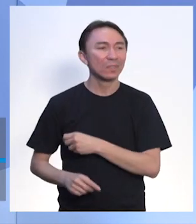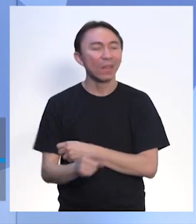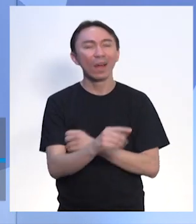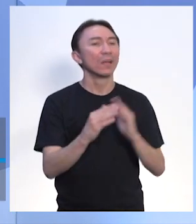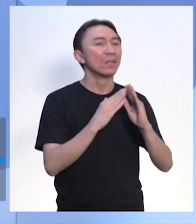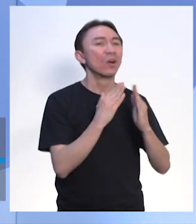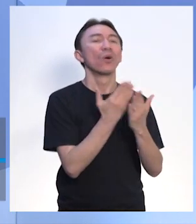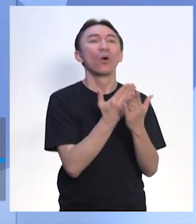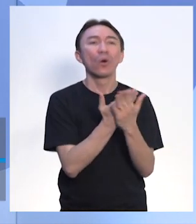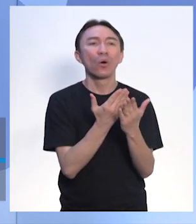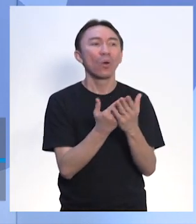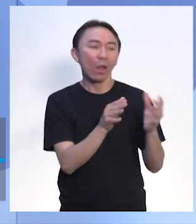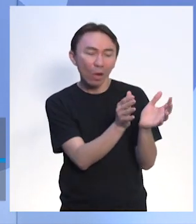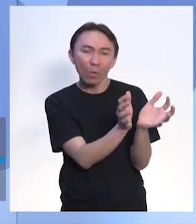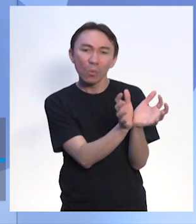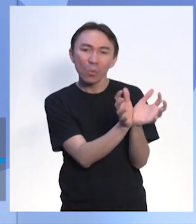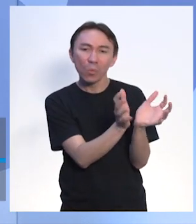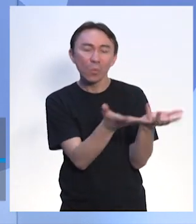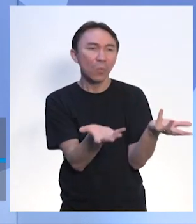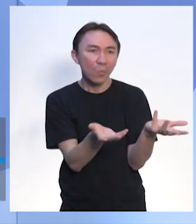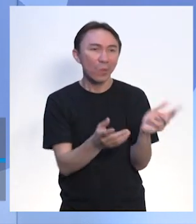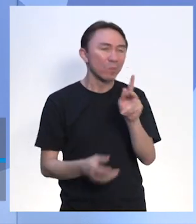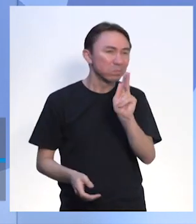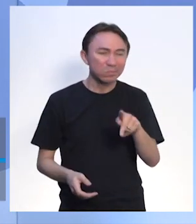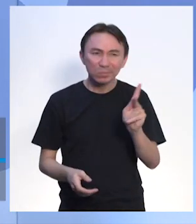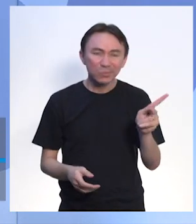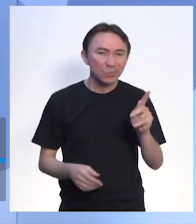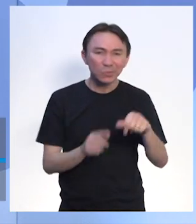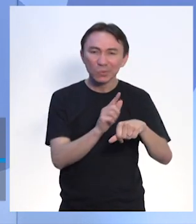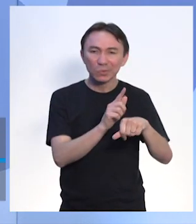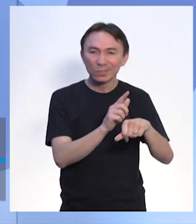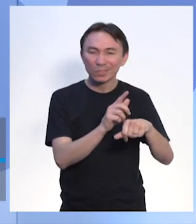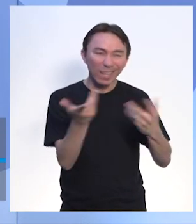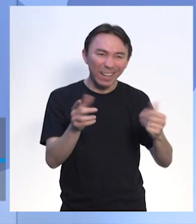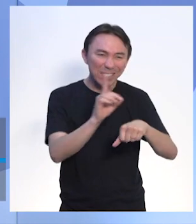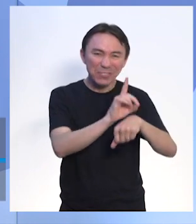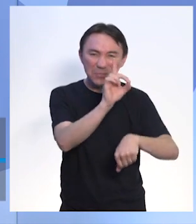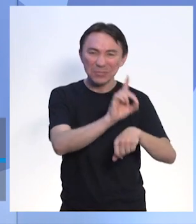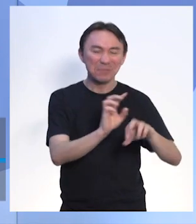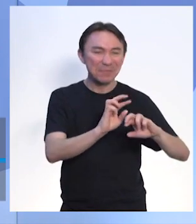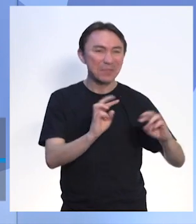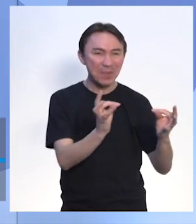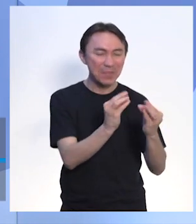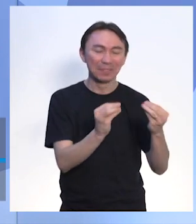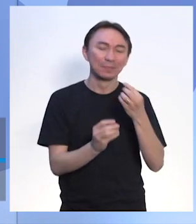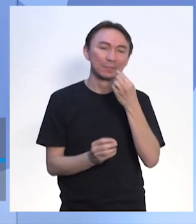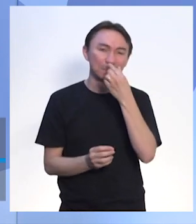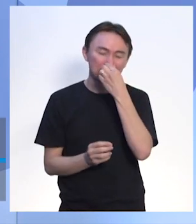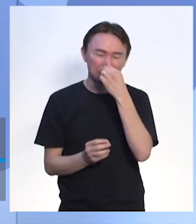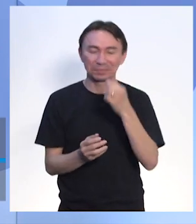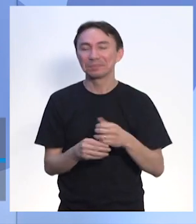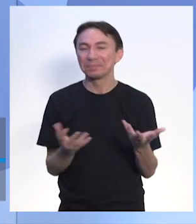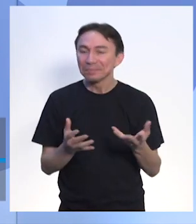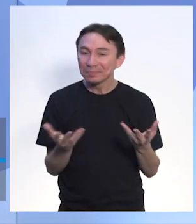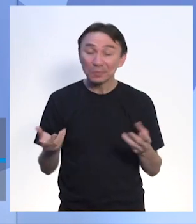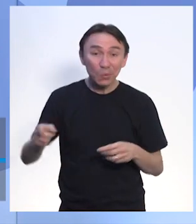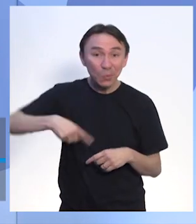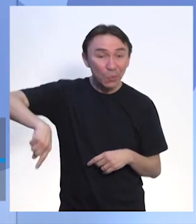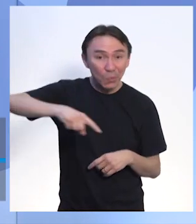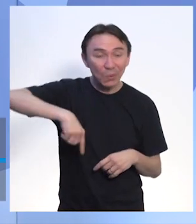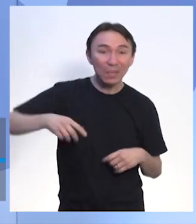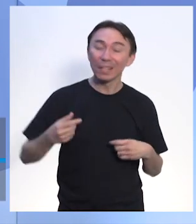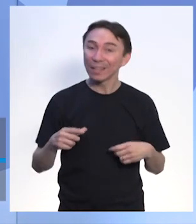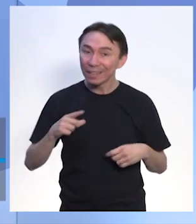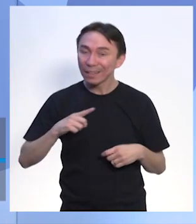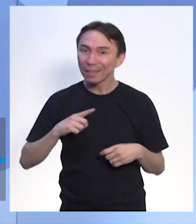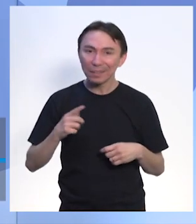Tá? Mas, enfim, tá bem? Então, assim, o pessoal bastante ativo aqui, tá? E aqui tem a